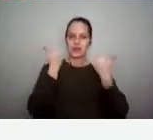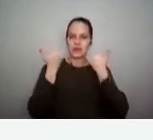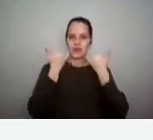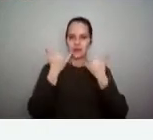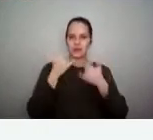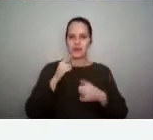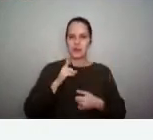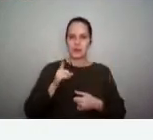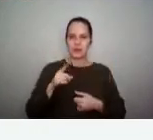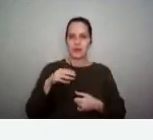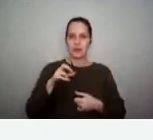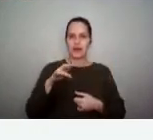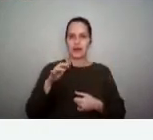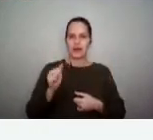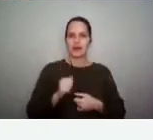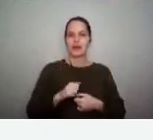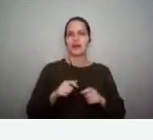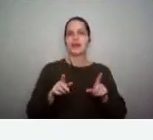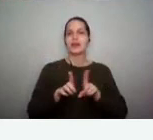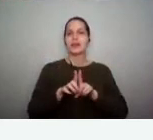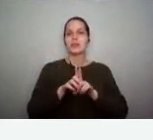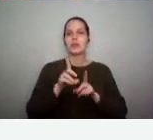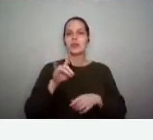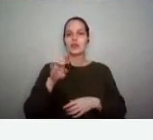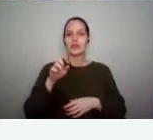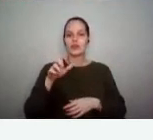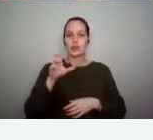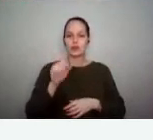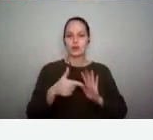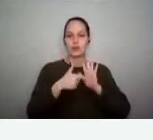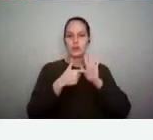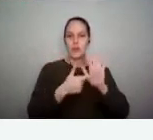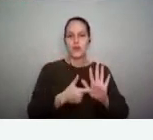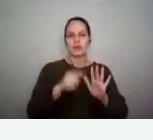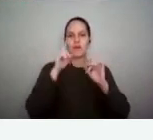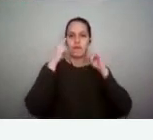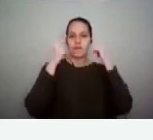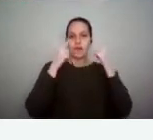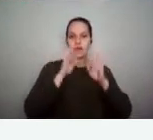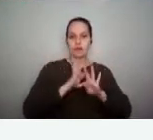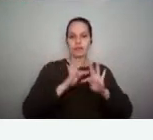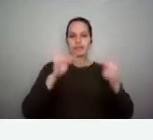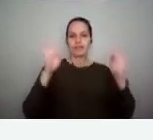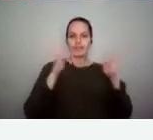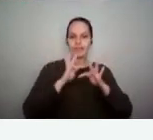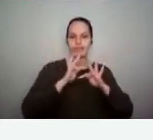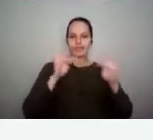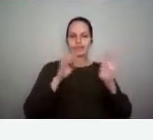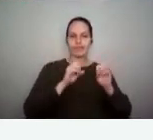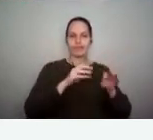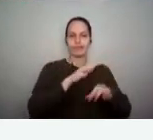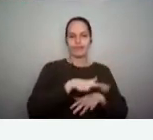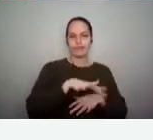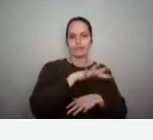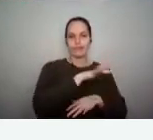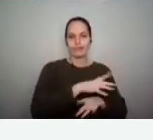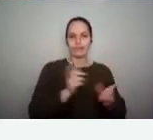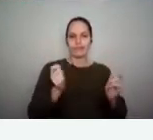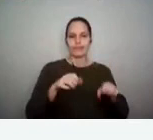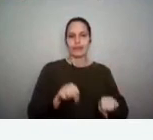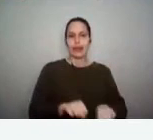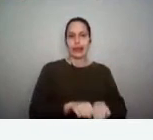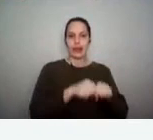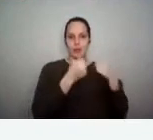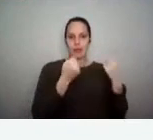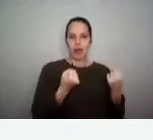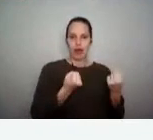Diego traz um pouco assim dos inventos tecnológicos, da tecnologia educacional, da capacidade de quebrar categorizações e trazer